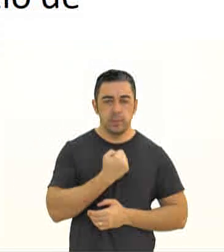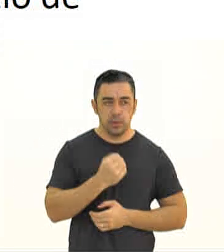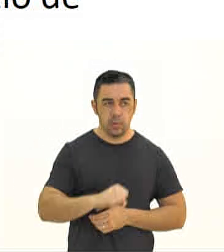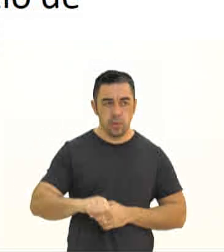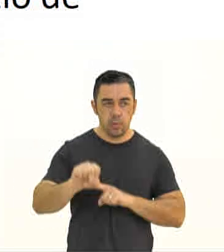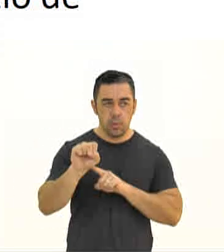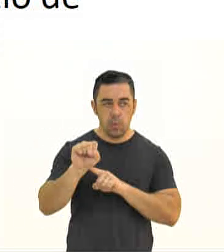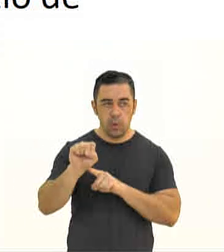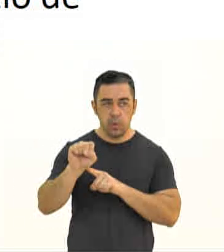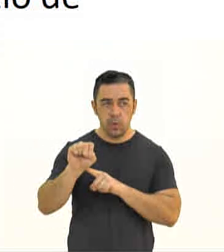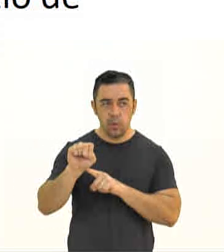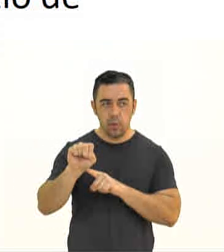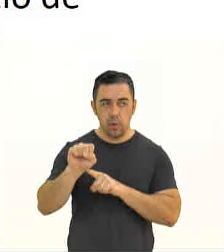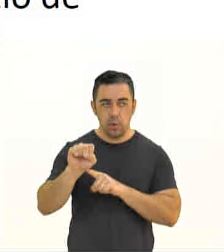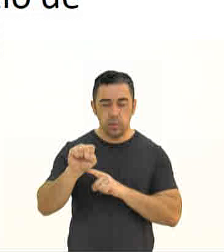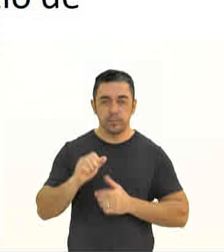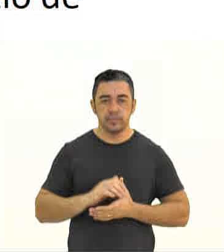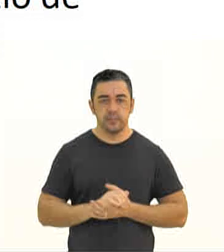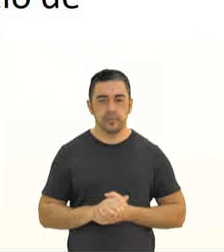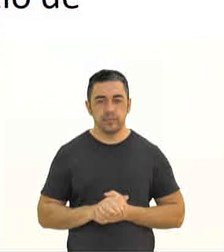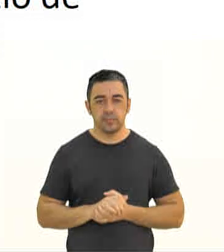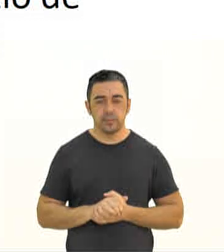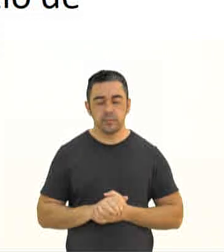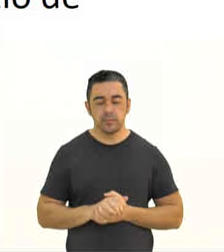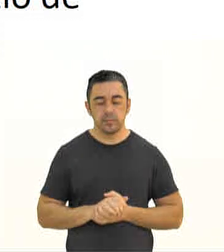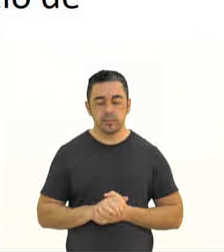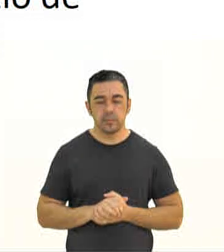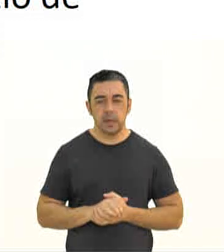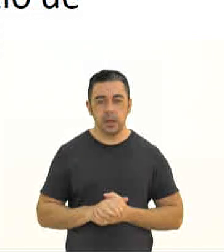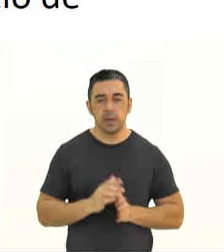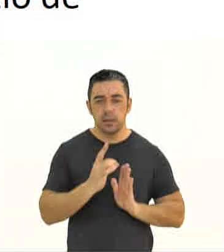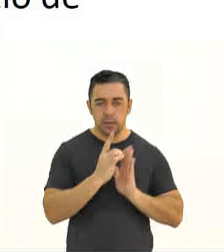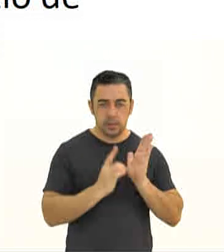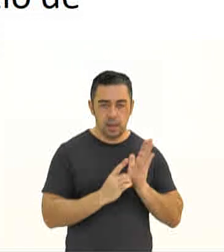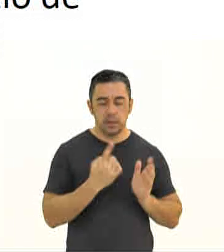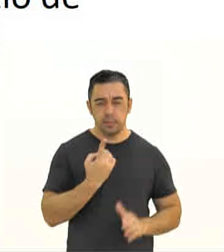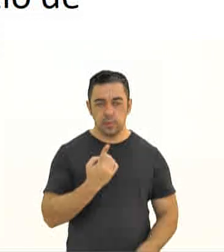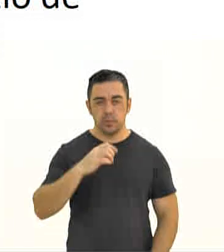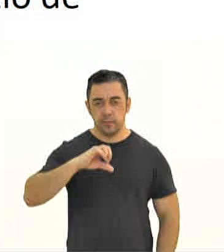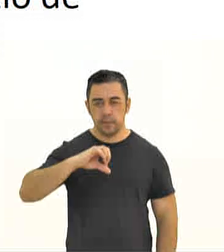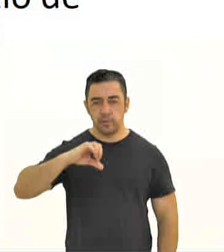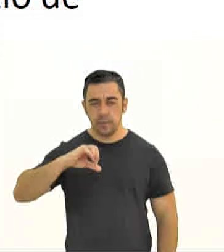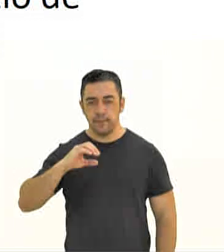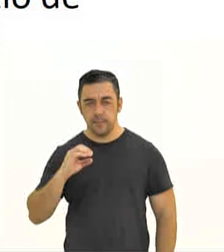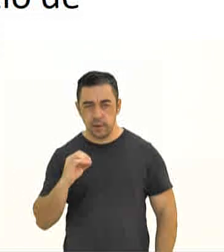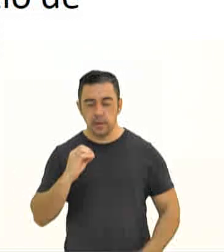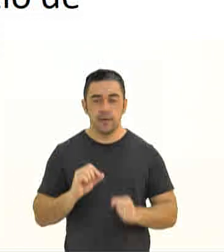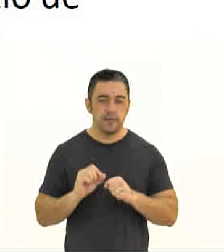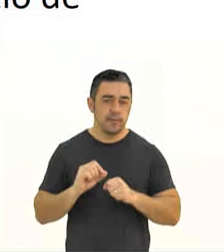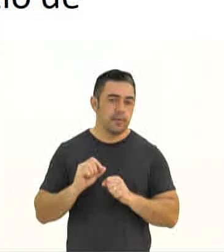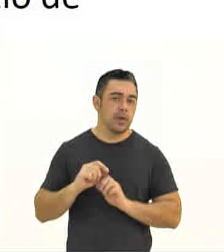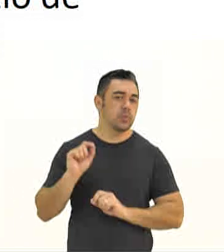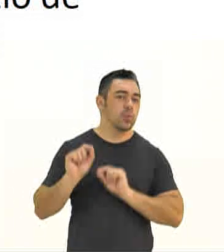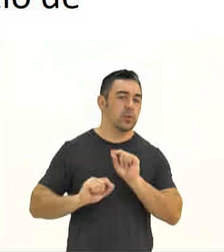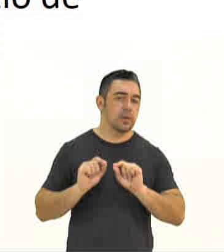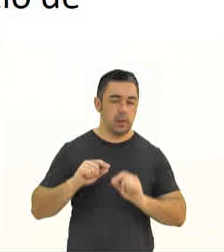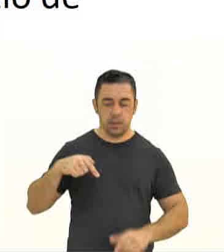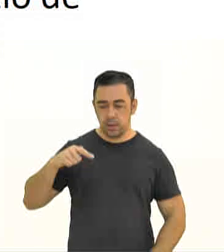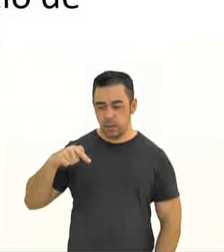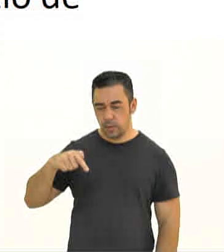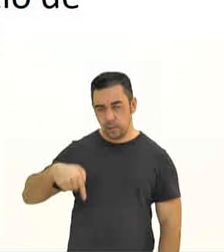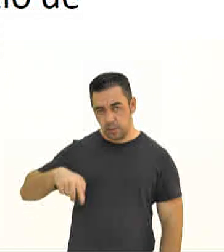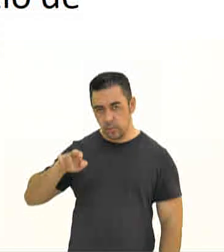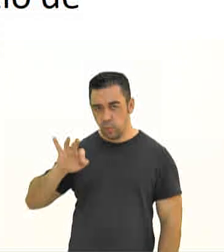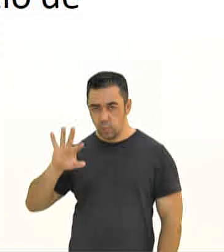mas vocês identifiquem aí. Número 8, durante a década de 1990, formulou-se o protocolo de Kyoto,